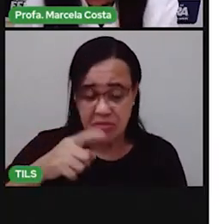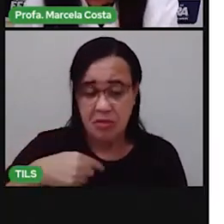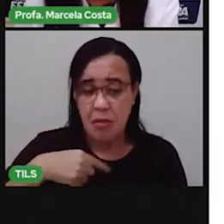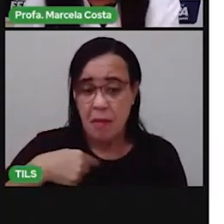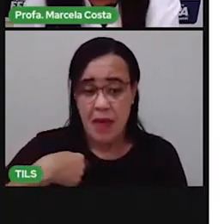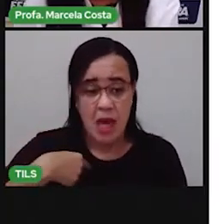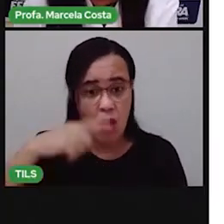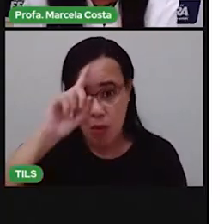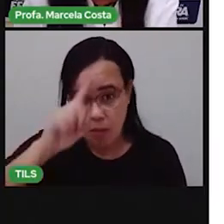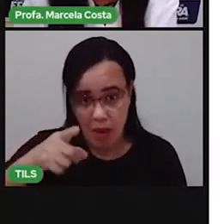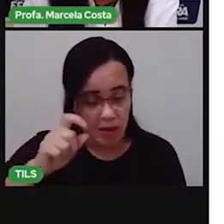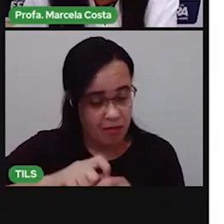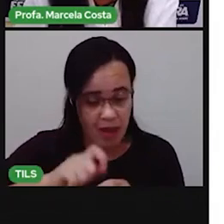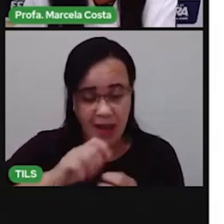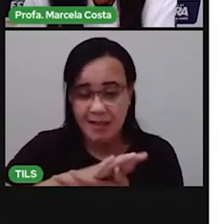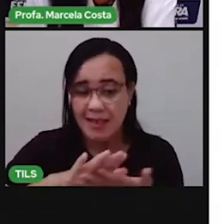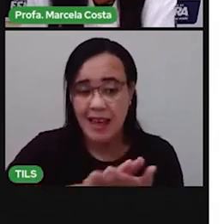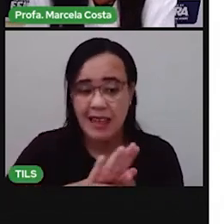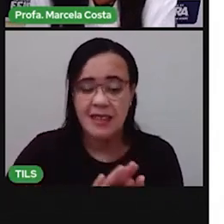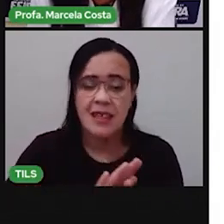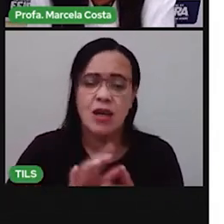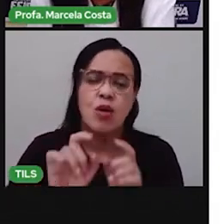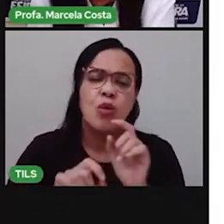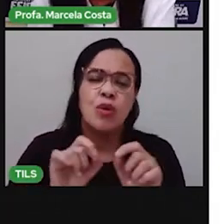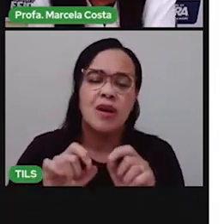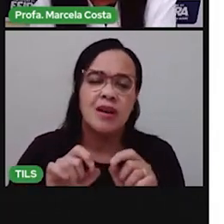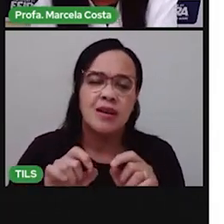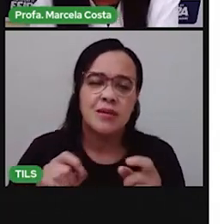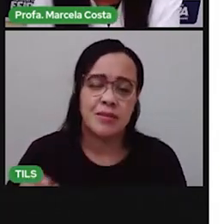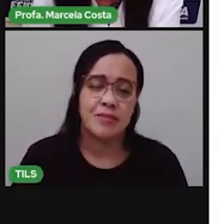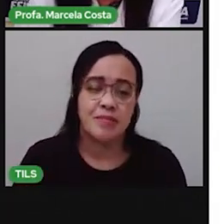Vamos lá. Qual é o nome dessa imagem?